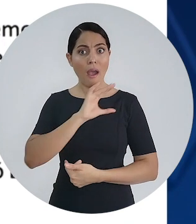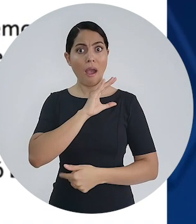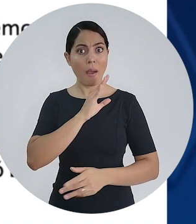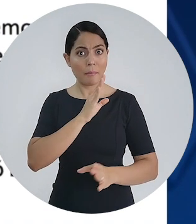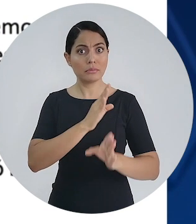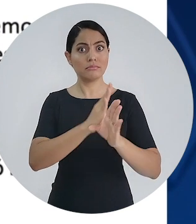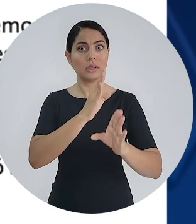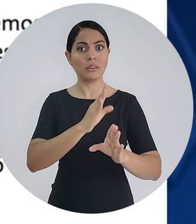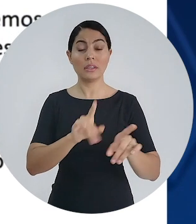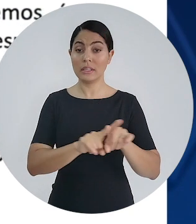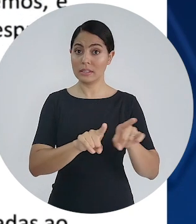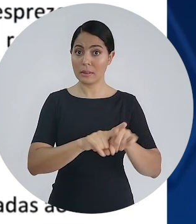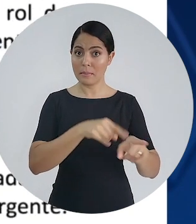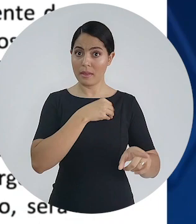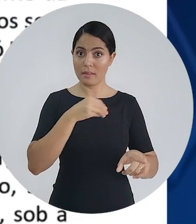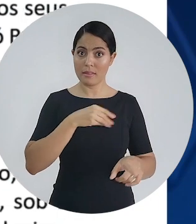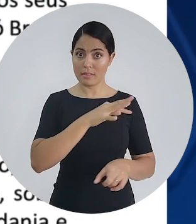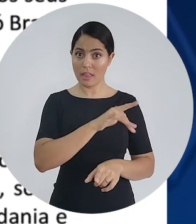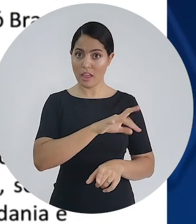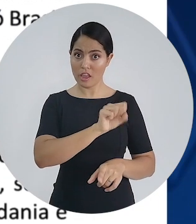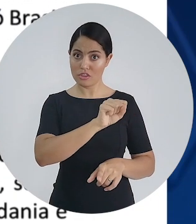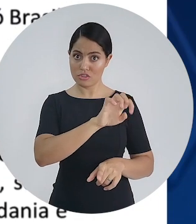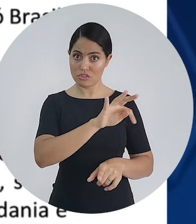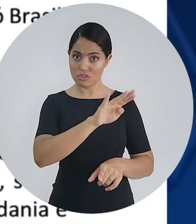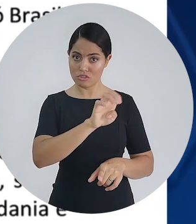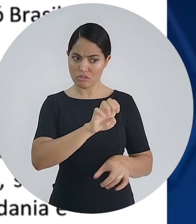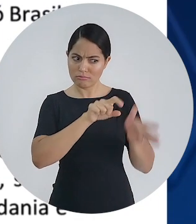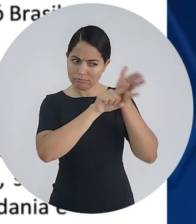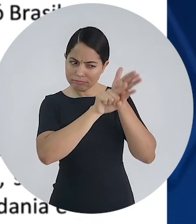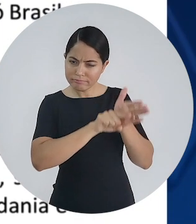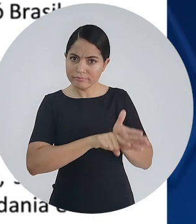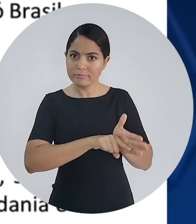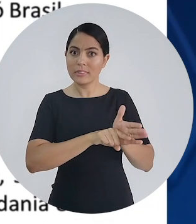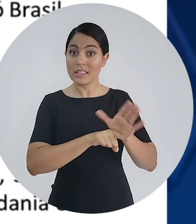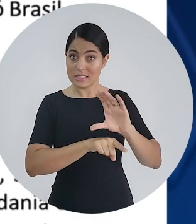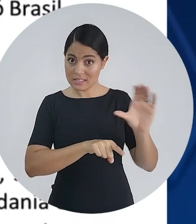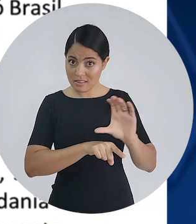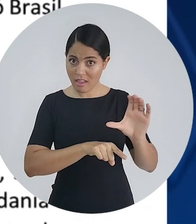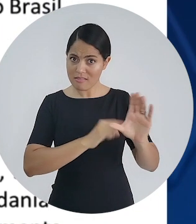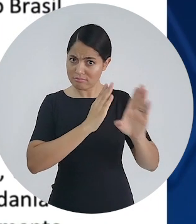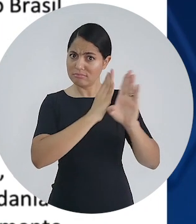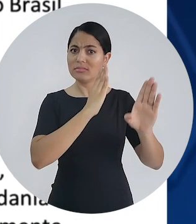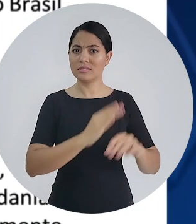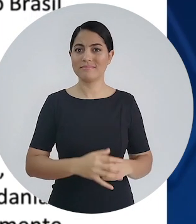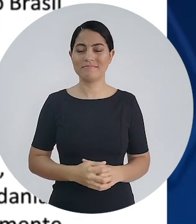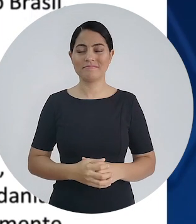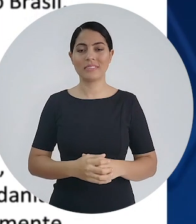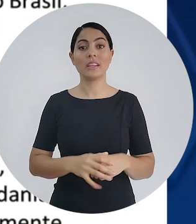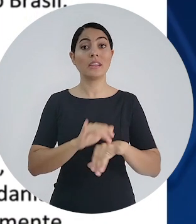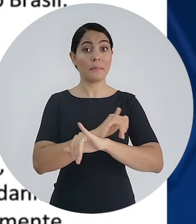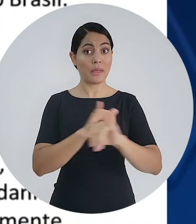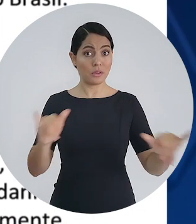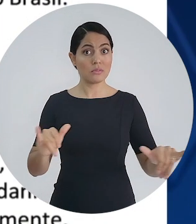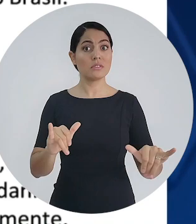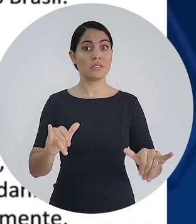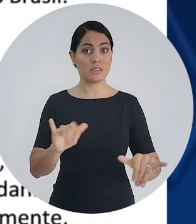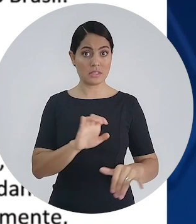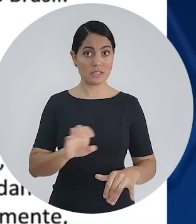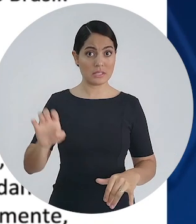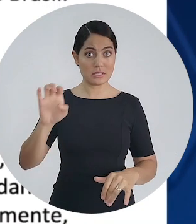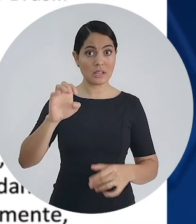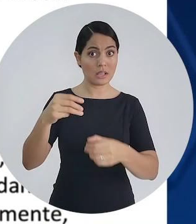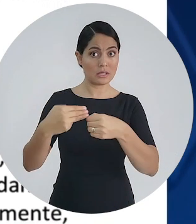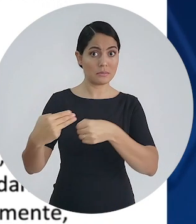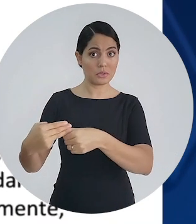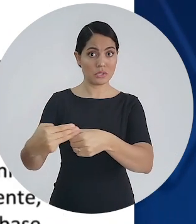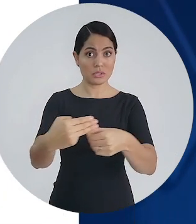pela ciência. Por fim, o documento conclui que os governadores e prefeitos não podem assumir o papel de cúmplices no desprezo